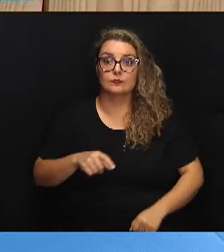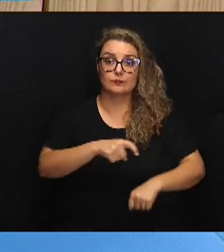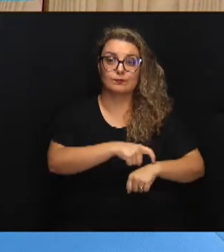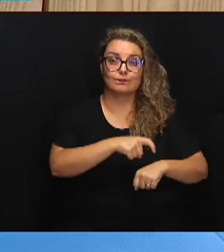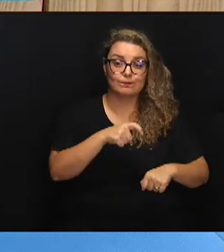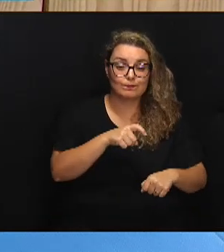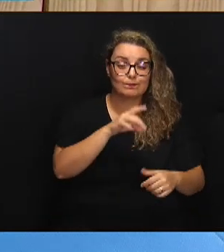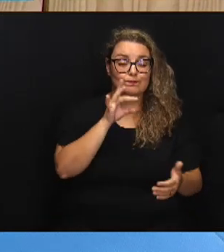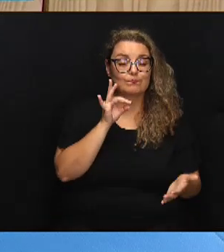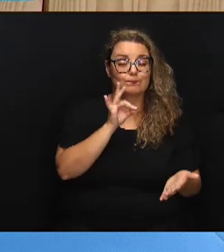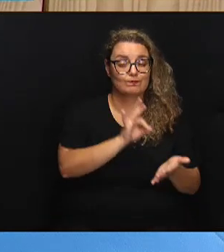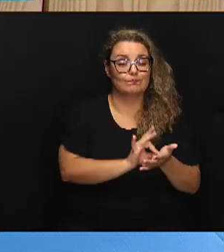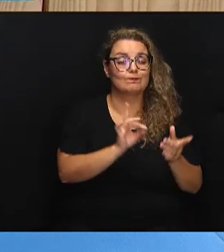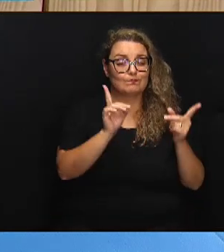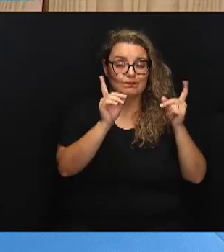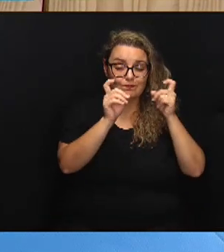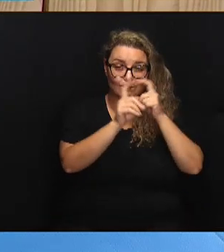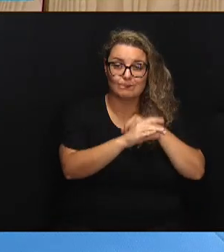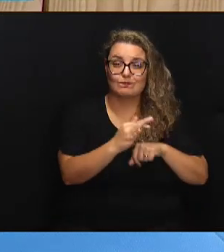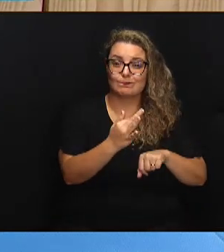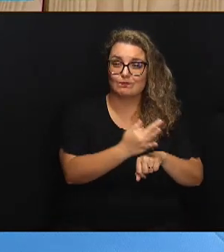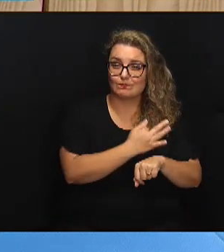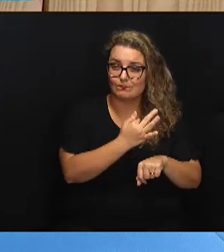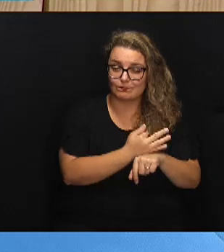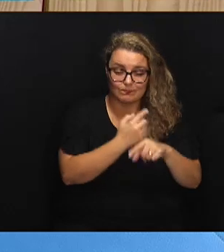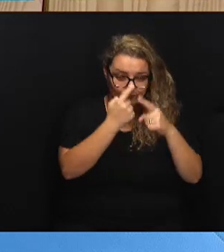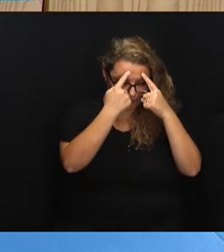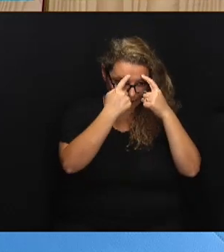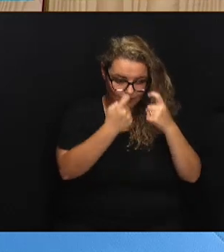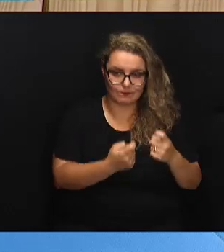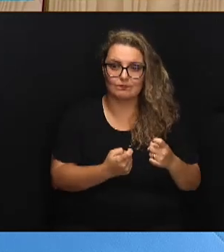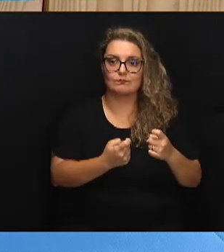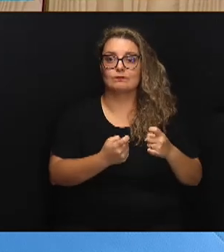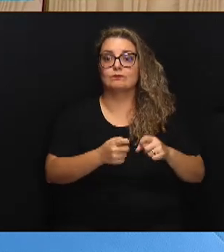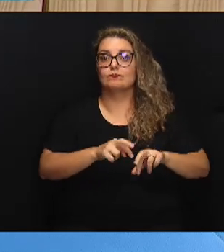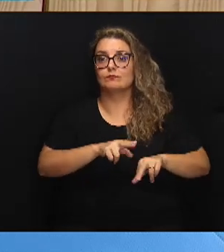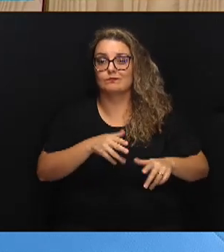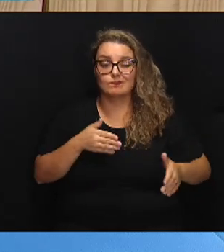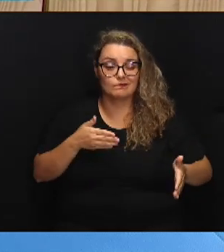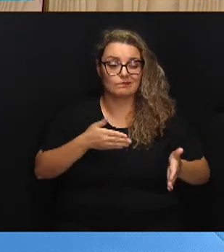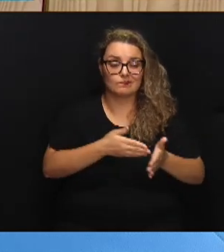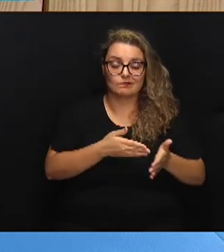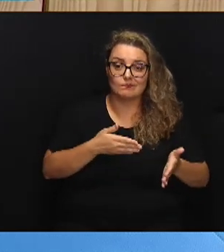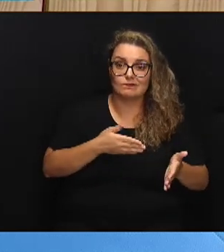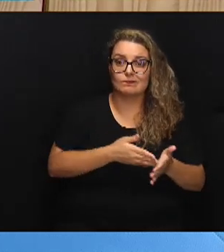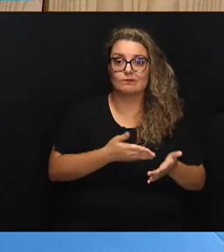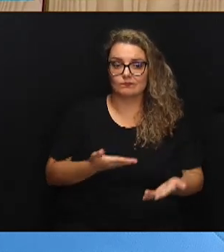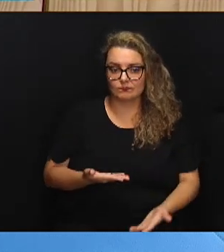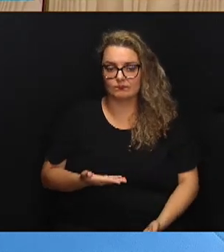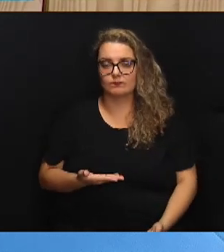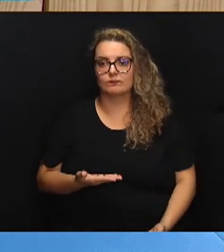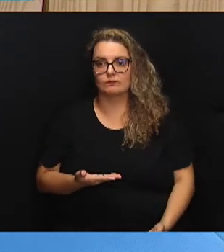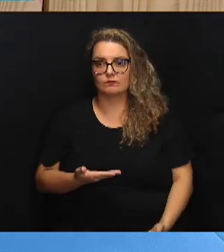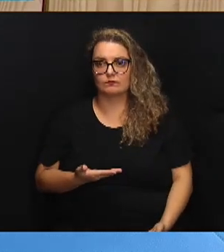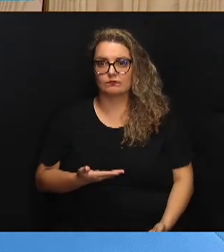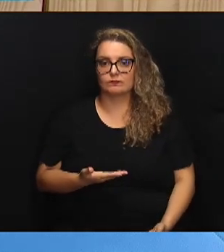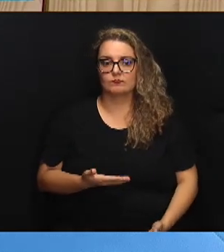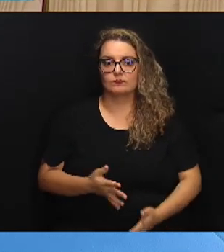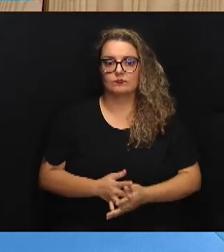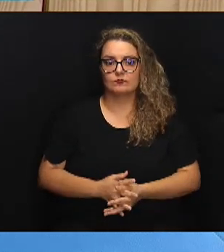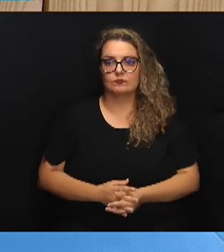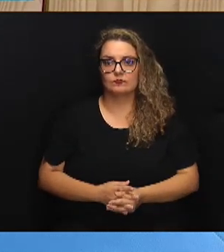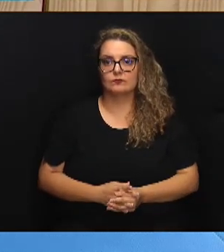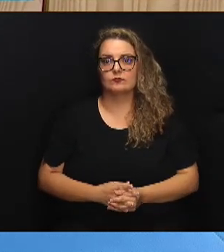realidade de violência, né, de muitas privações, E com